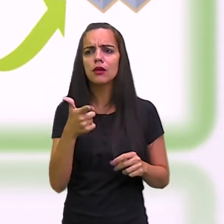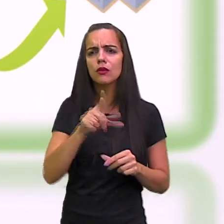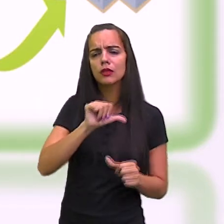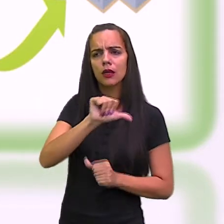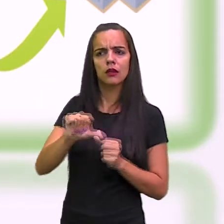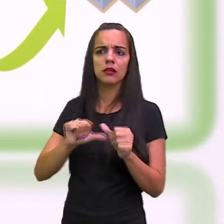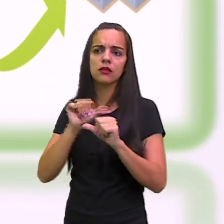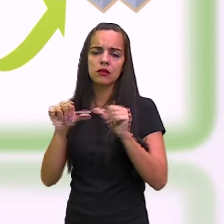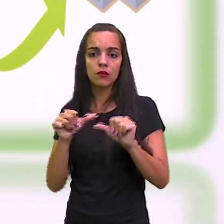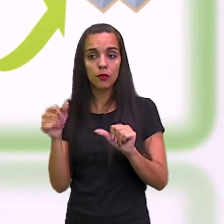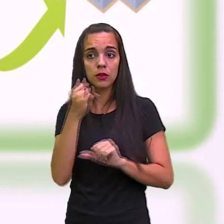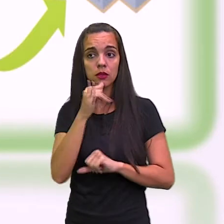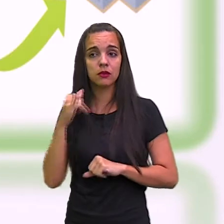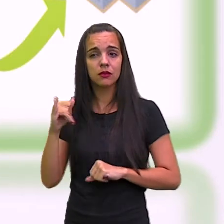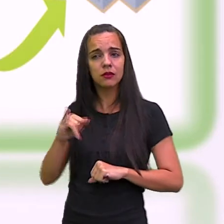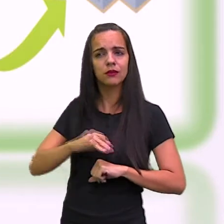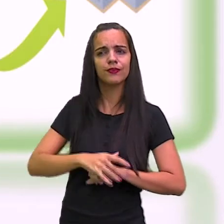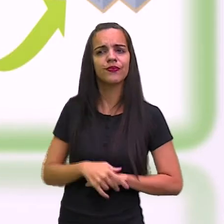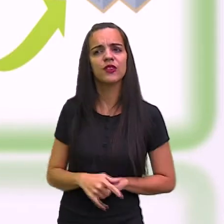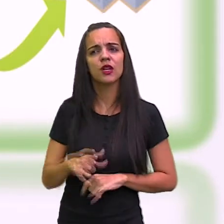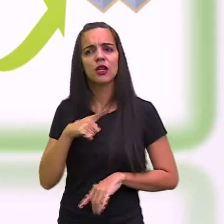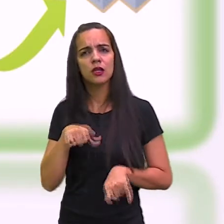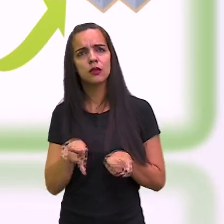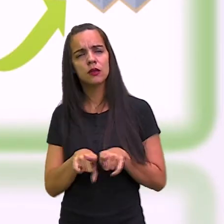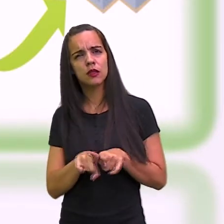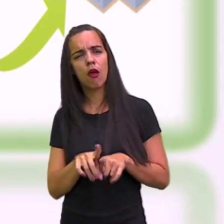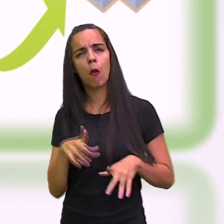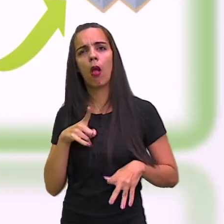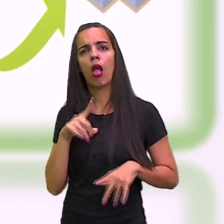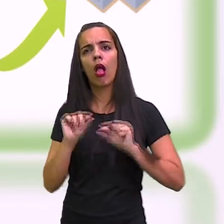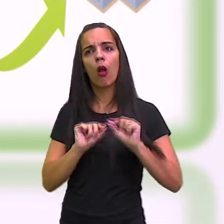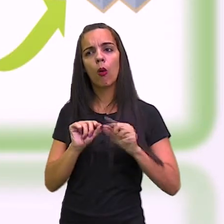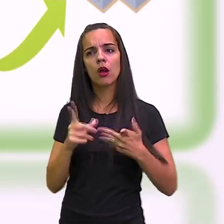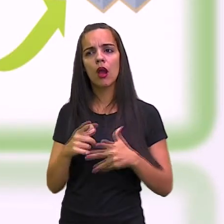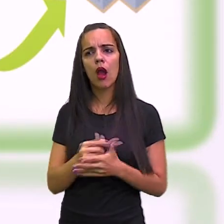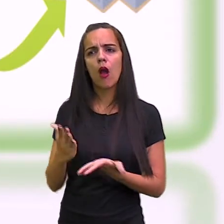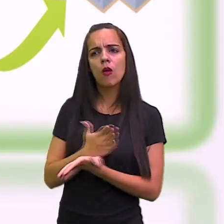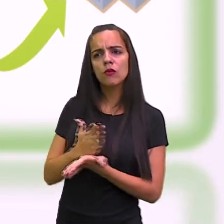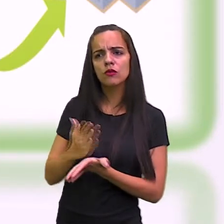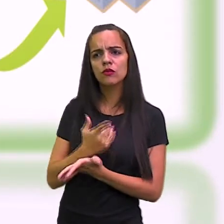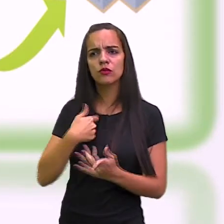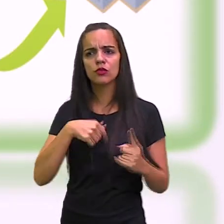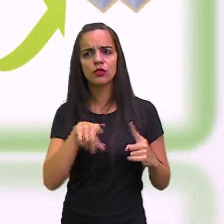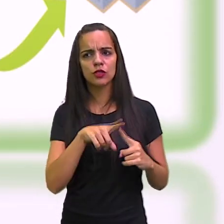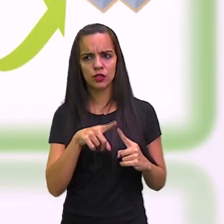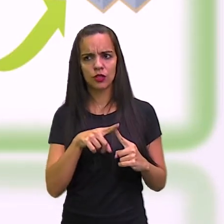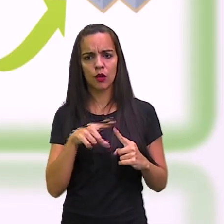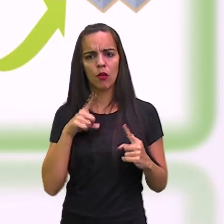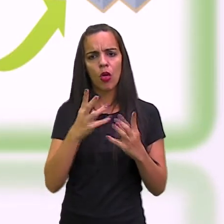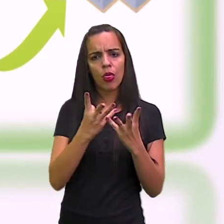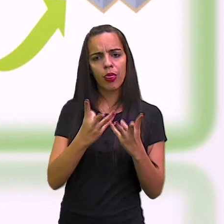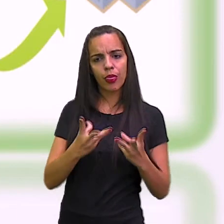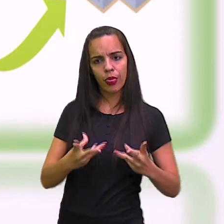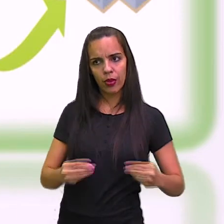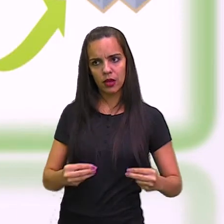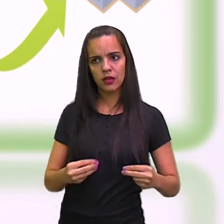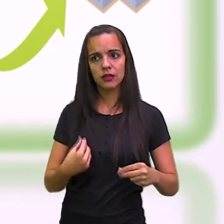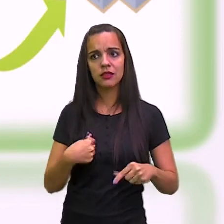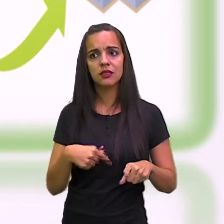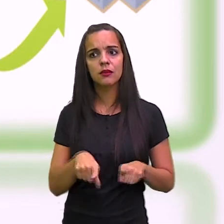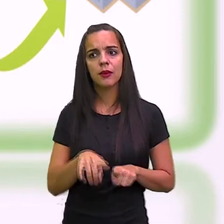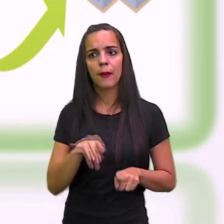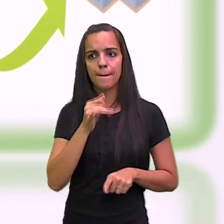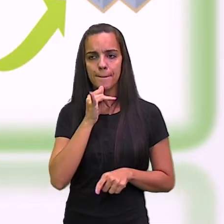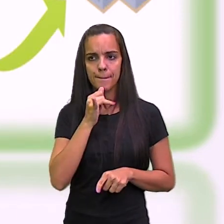processo de decomposição, os produtos obtidos por meio desse processo podem ser líquidos ou sólidos